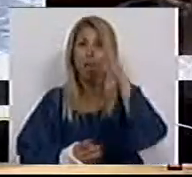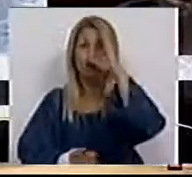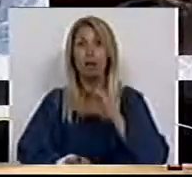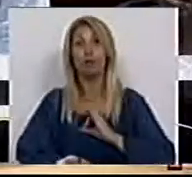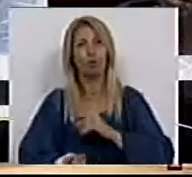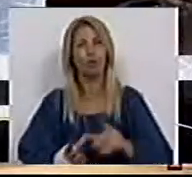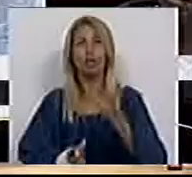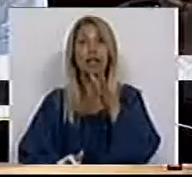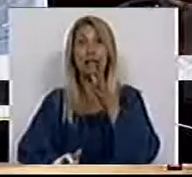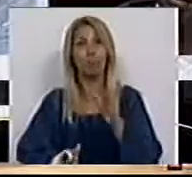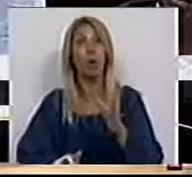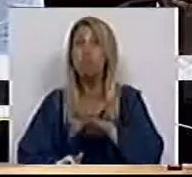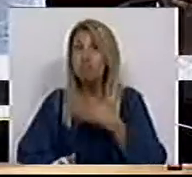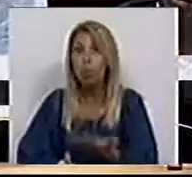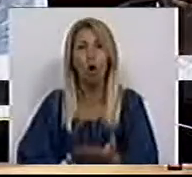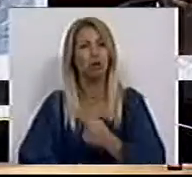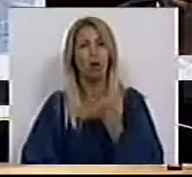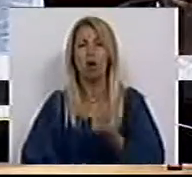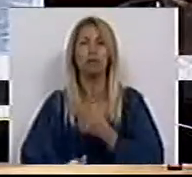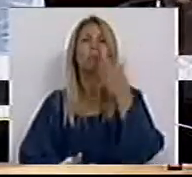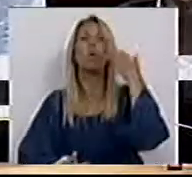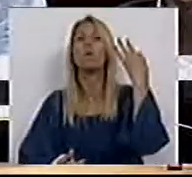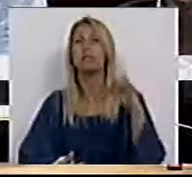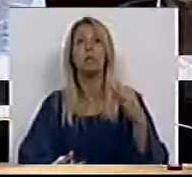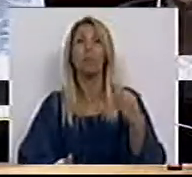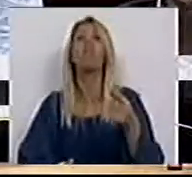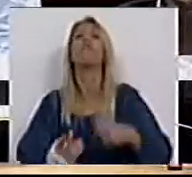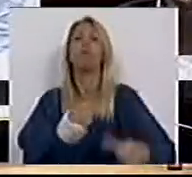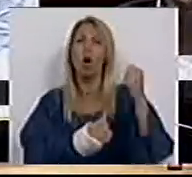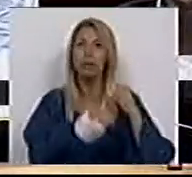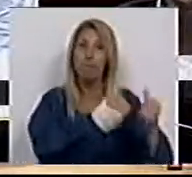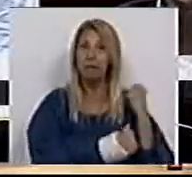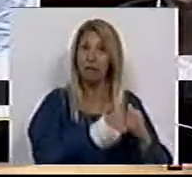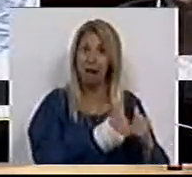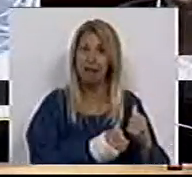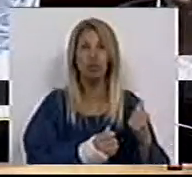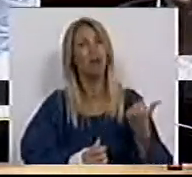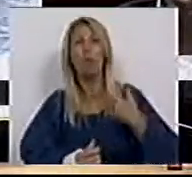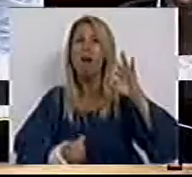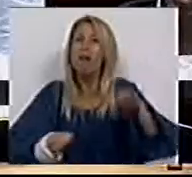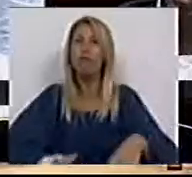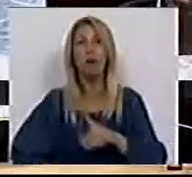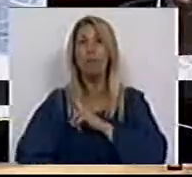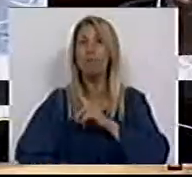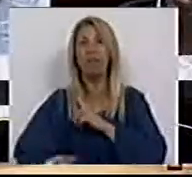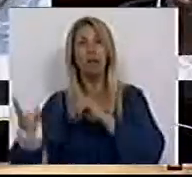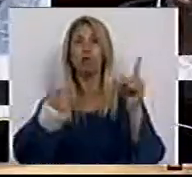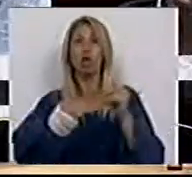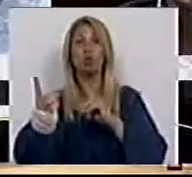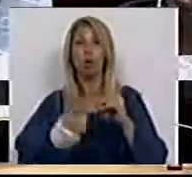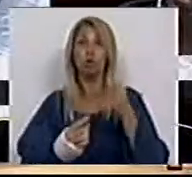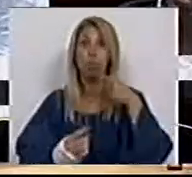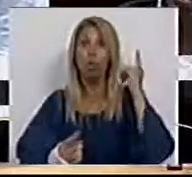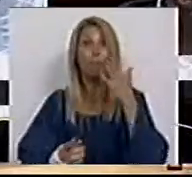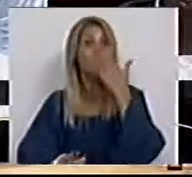simples. Voltem atrás nesta tentativa de concessão a privados dos transportes públicos. Mas mesmo assim, se não voltarem